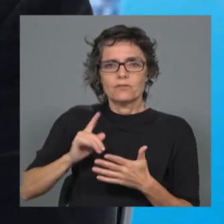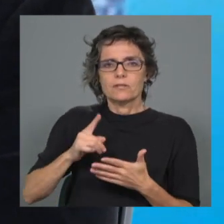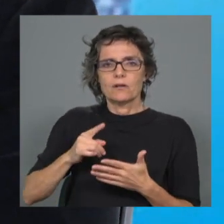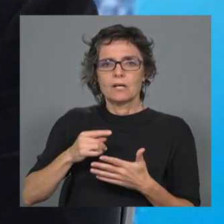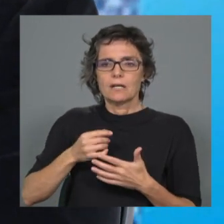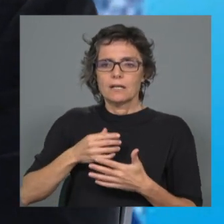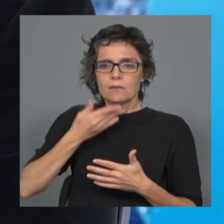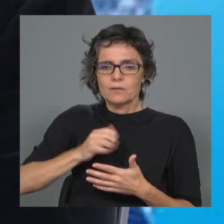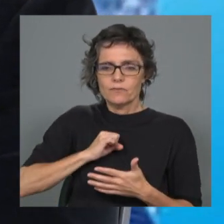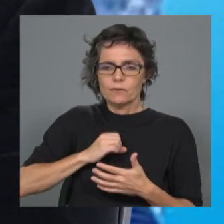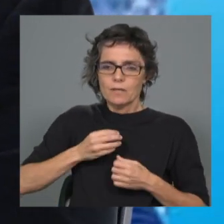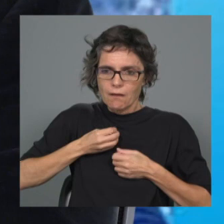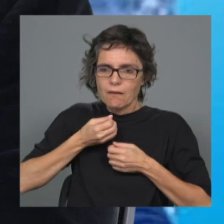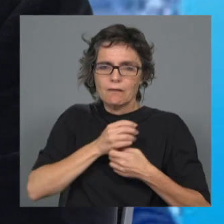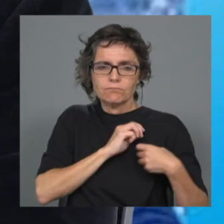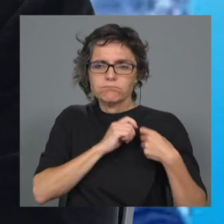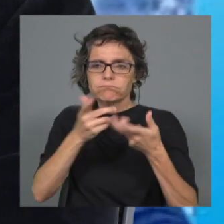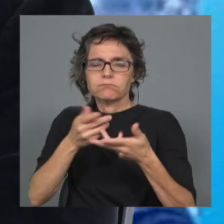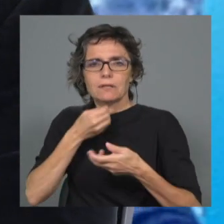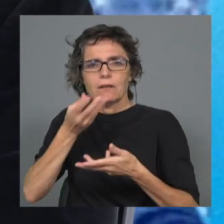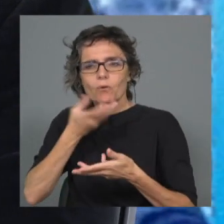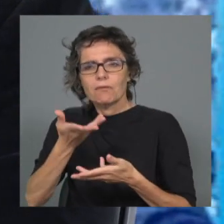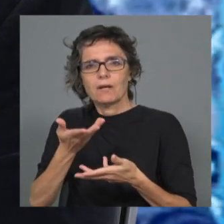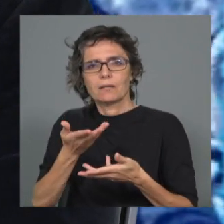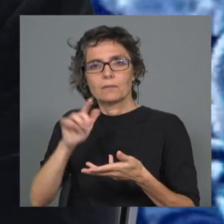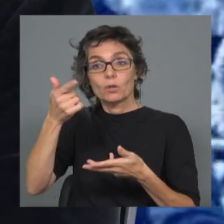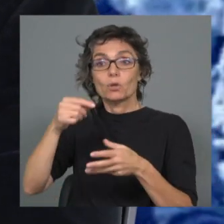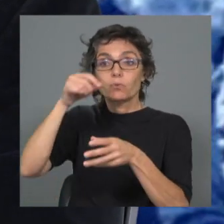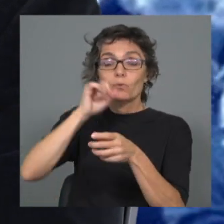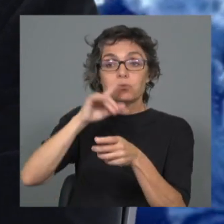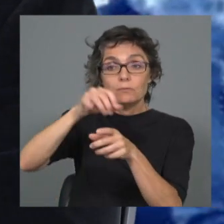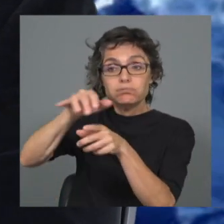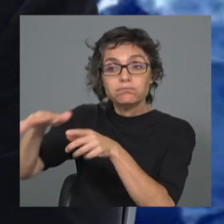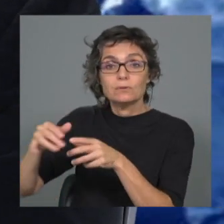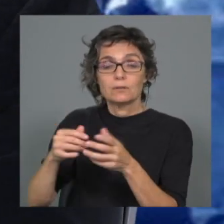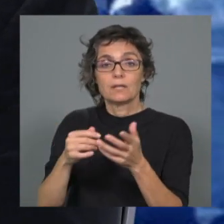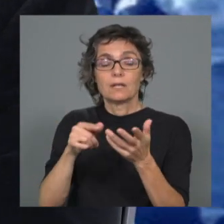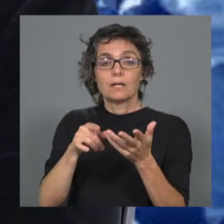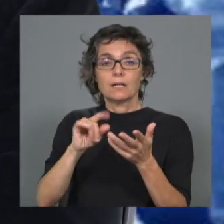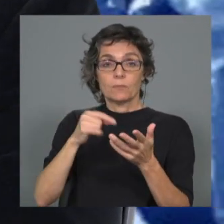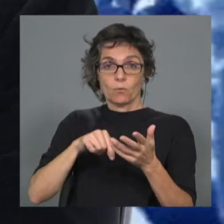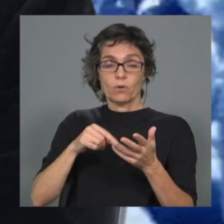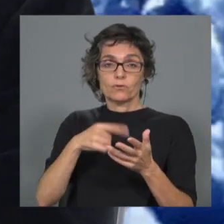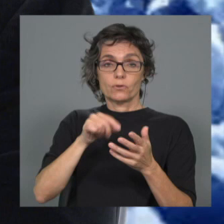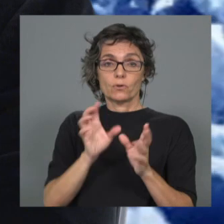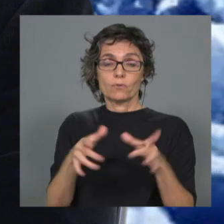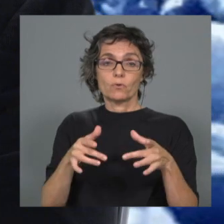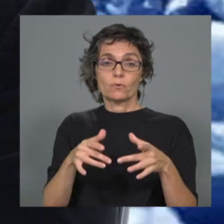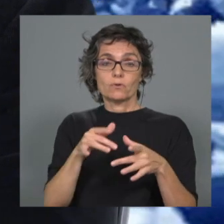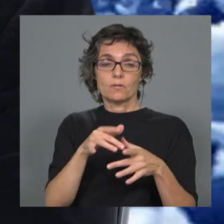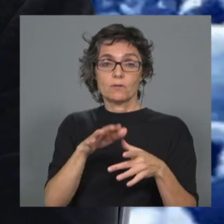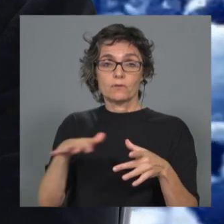também a muitas outras redes e organizações internacionais que também trabalham esta temática. Também temos já hoje em dia um conselho científico de